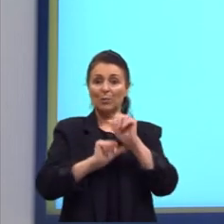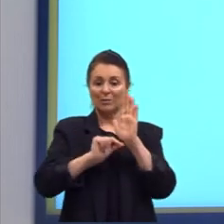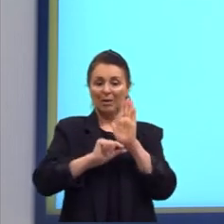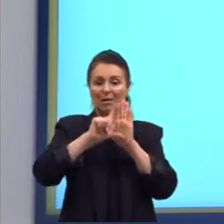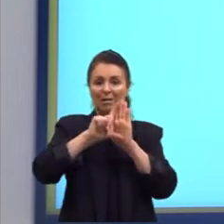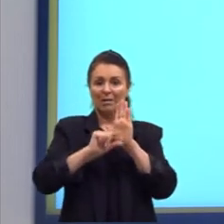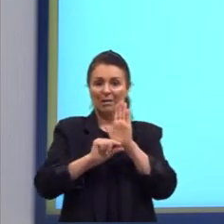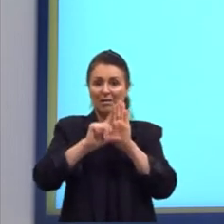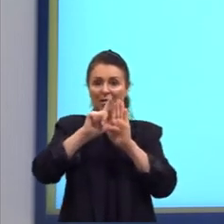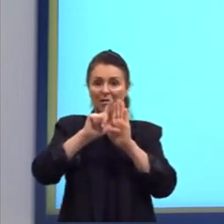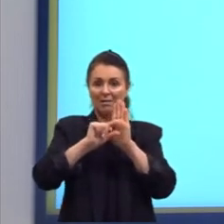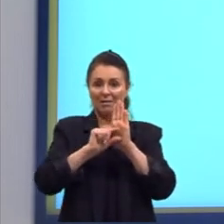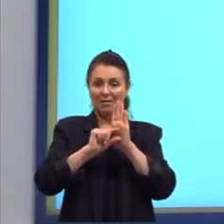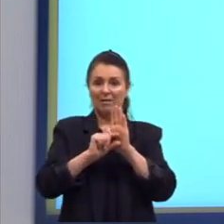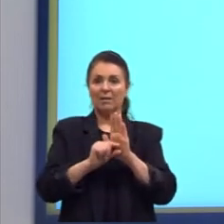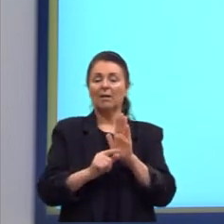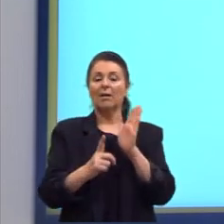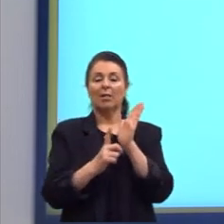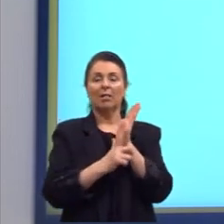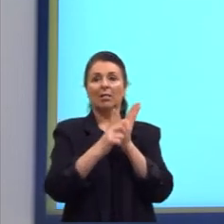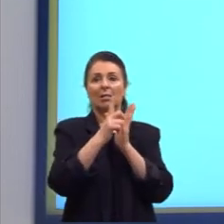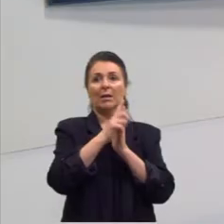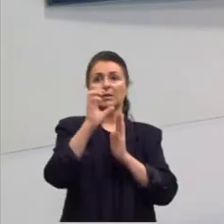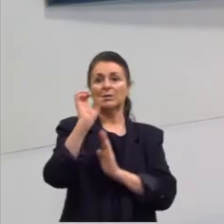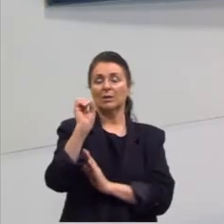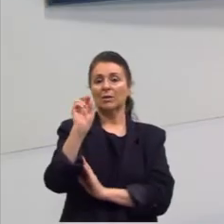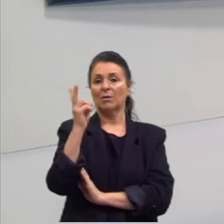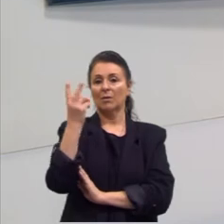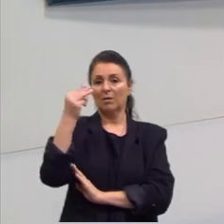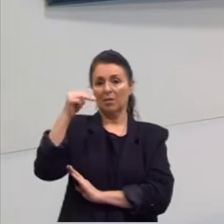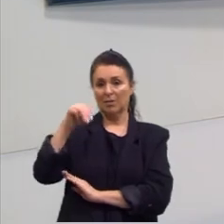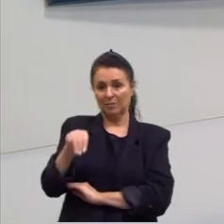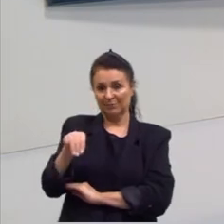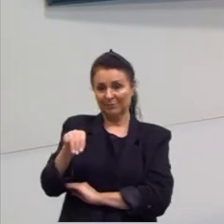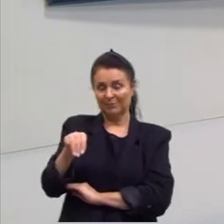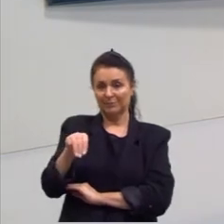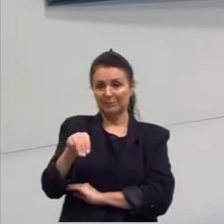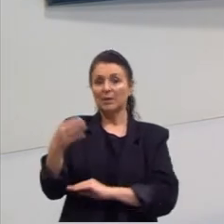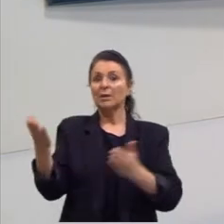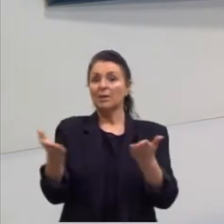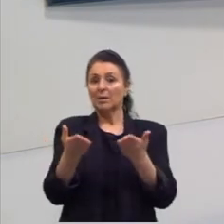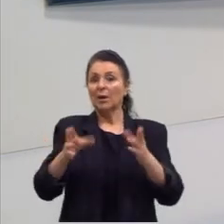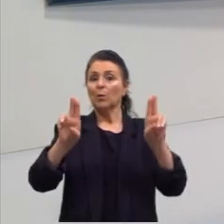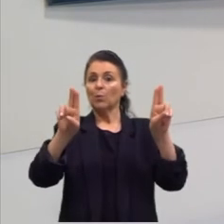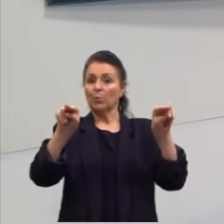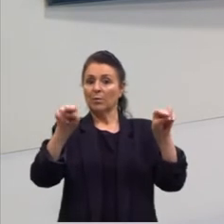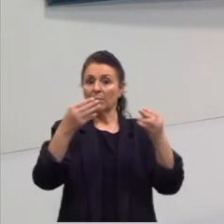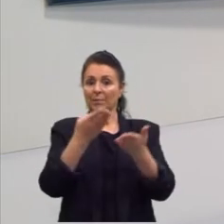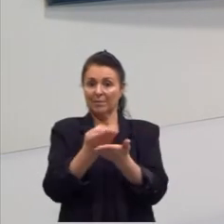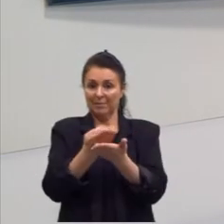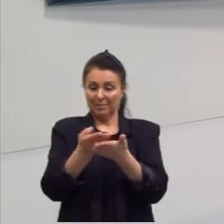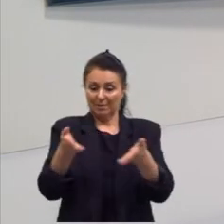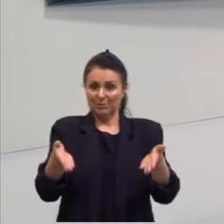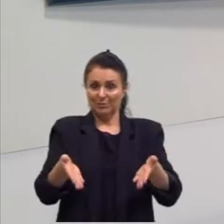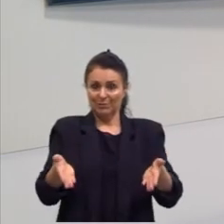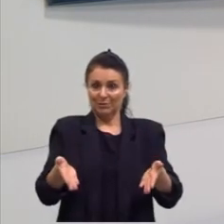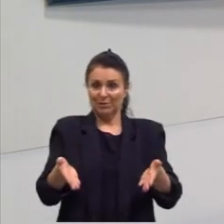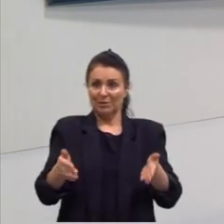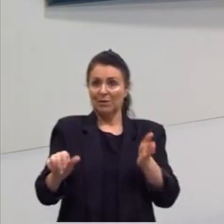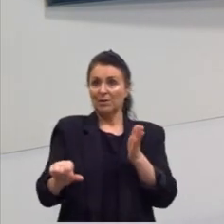bom leideohm então que é o o tema da nossa aula né de hoje o